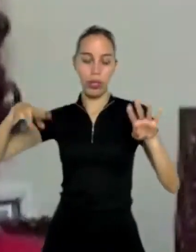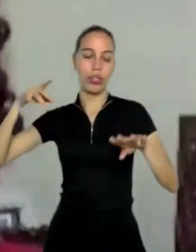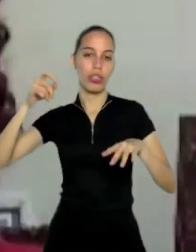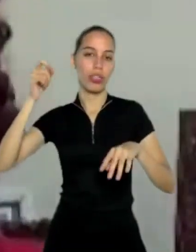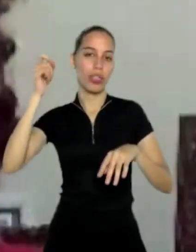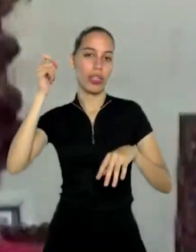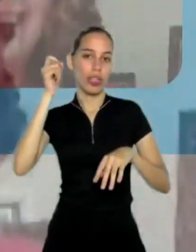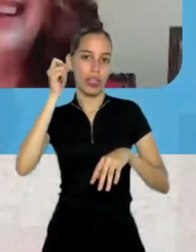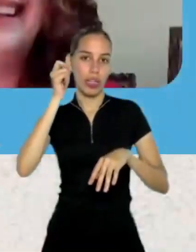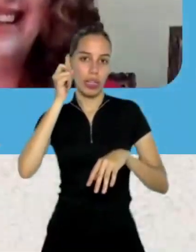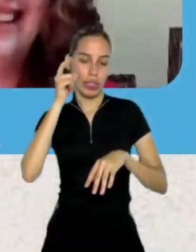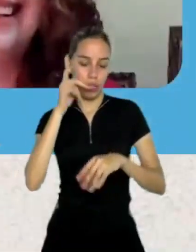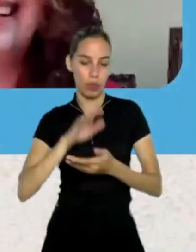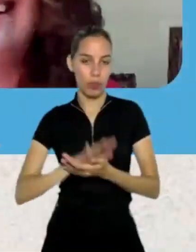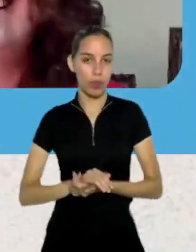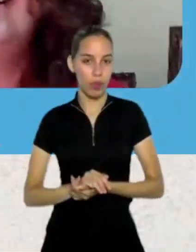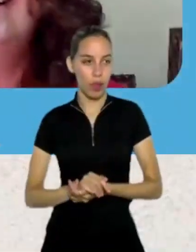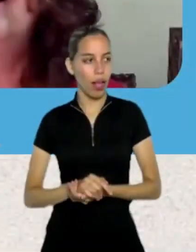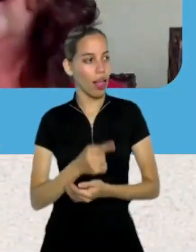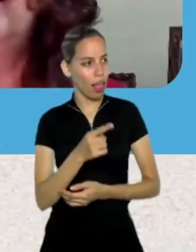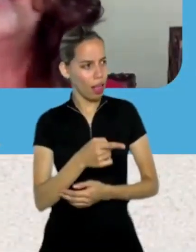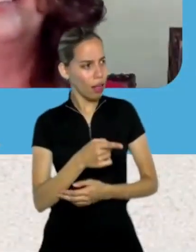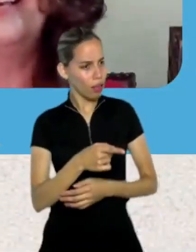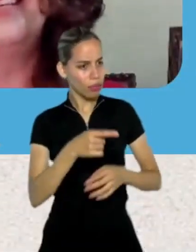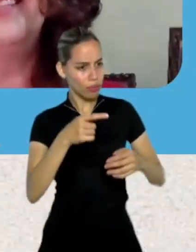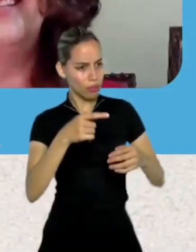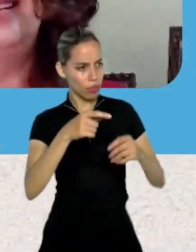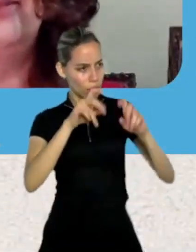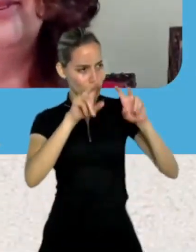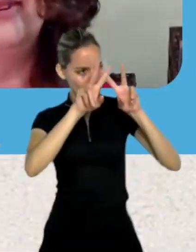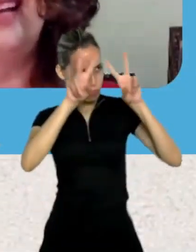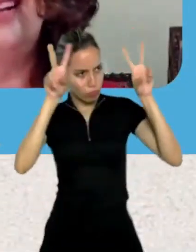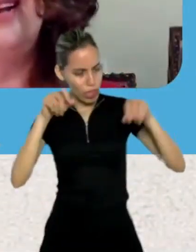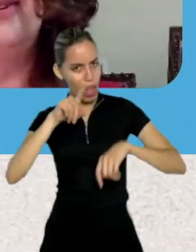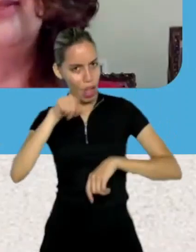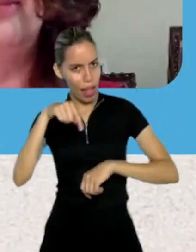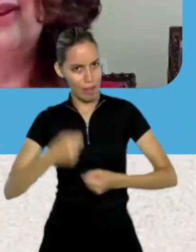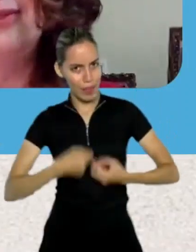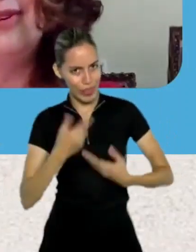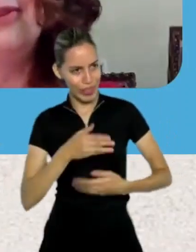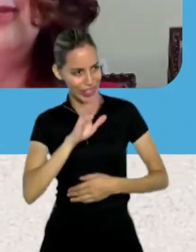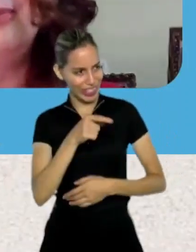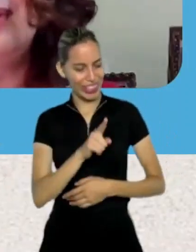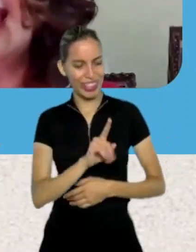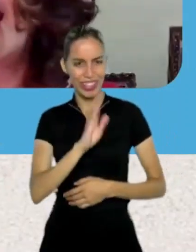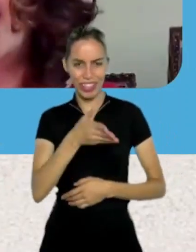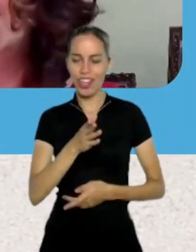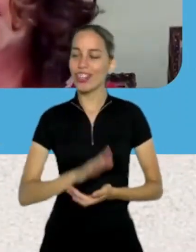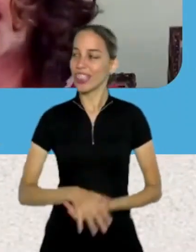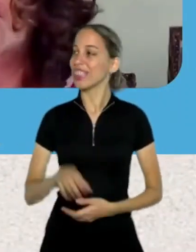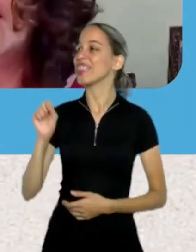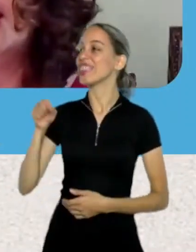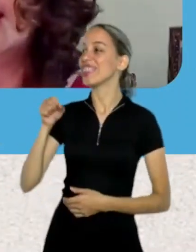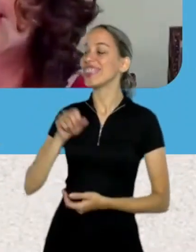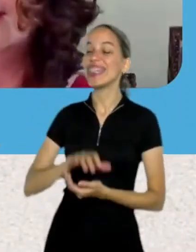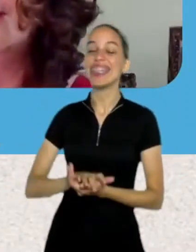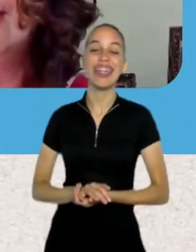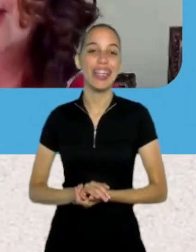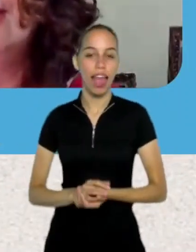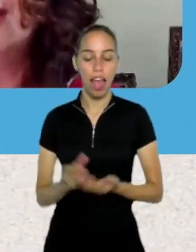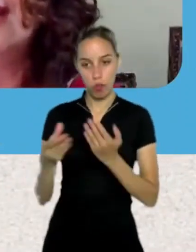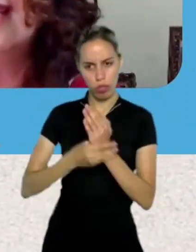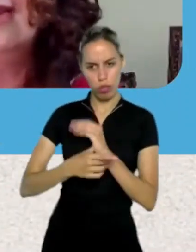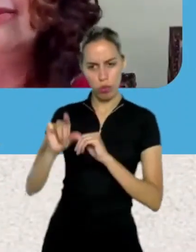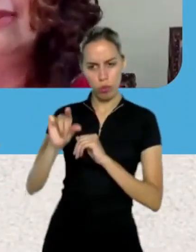Já convida. E esse livro, ele foi um livro pequeno e tal, mas